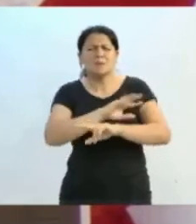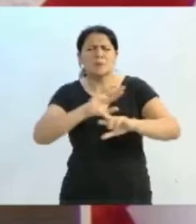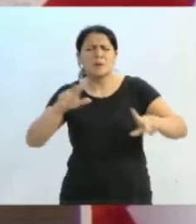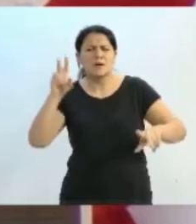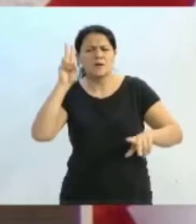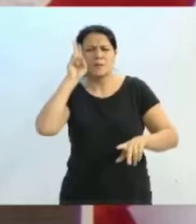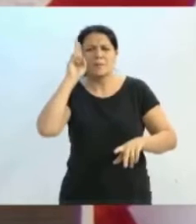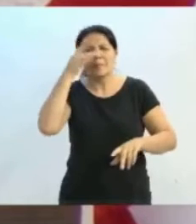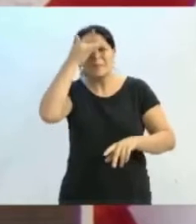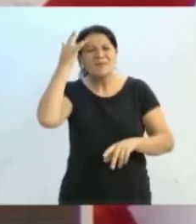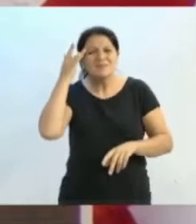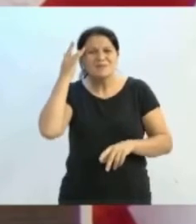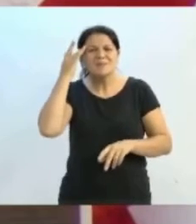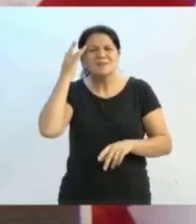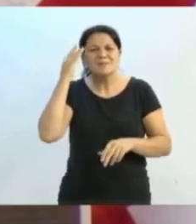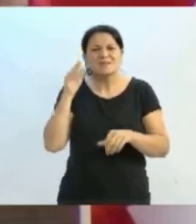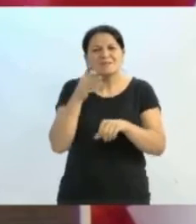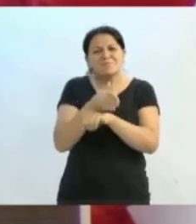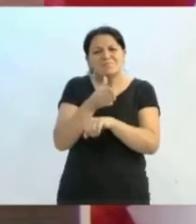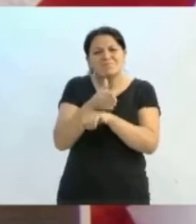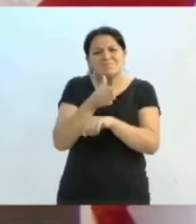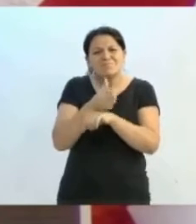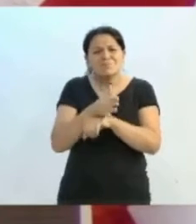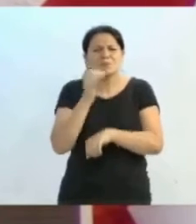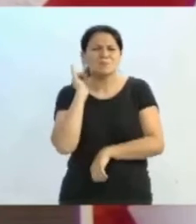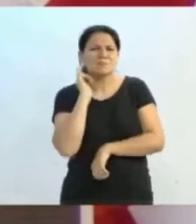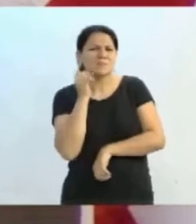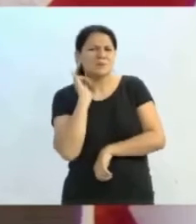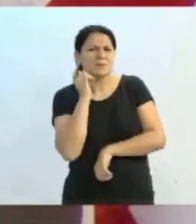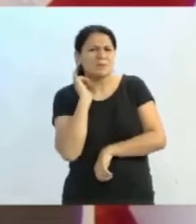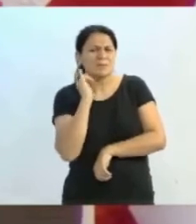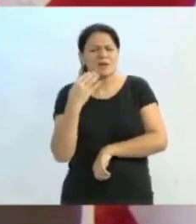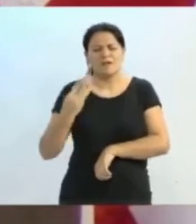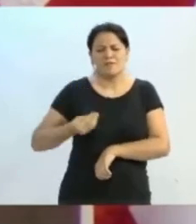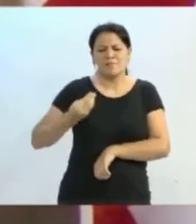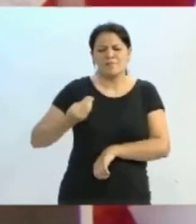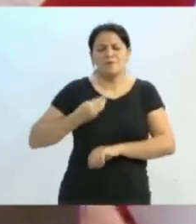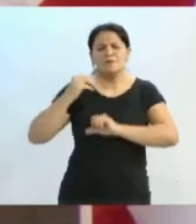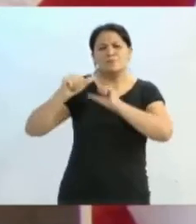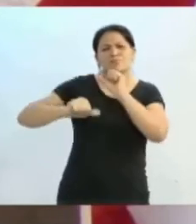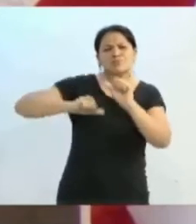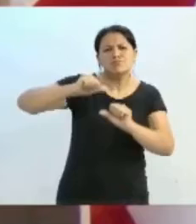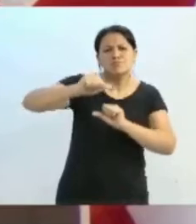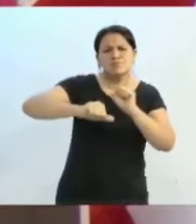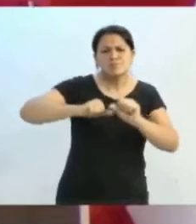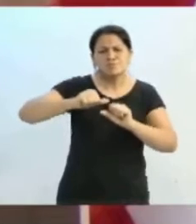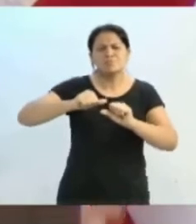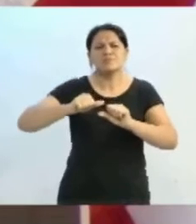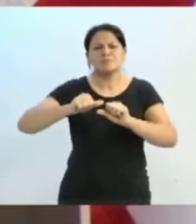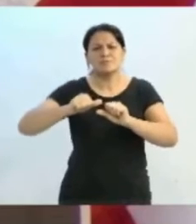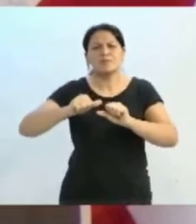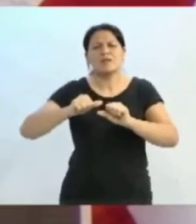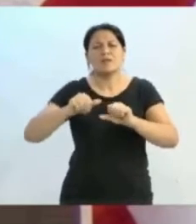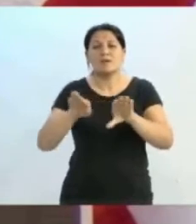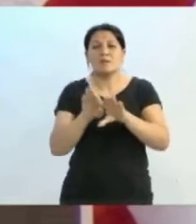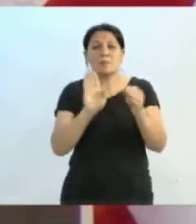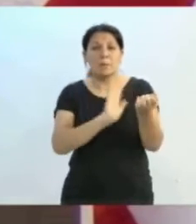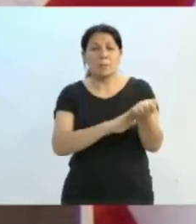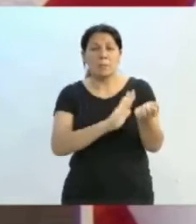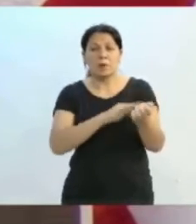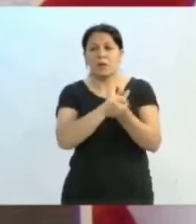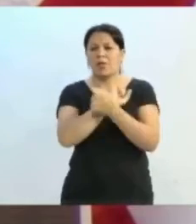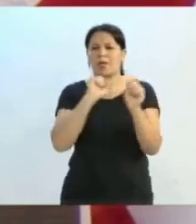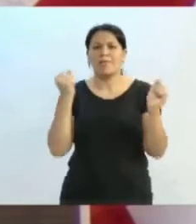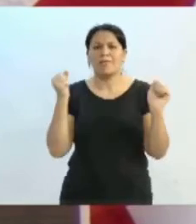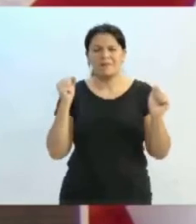que que tem muita coisa boa para contar que pessoas que mudaram de vida pessoas que que foram transformadas e Libertas de vícios e eu fico muito feliz